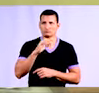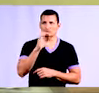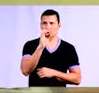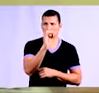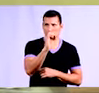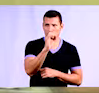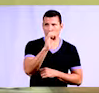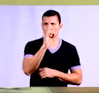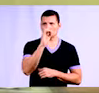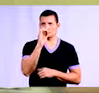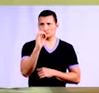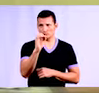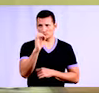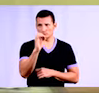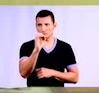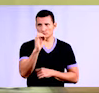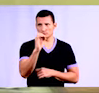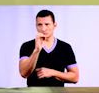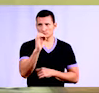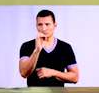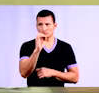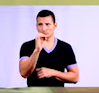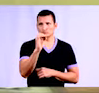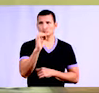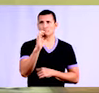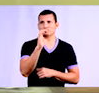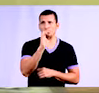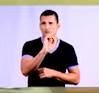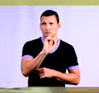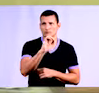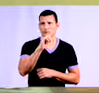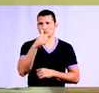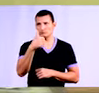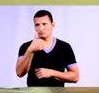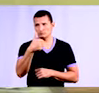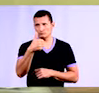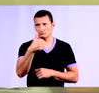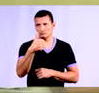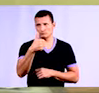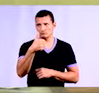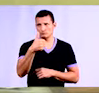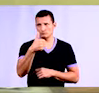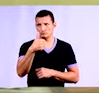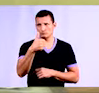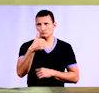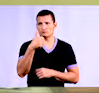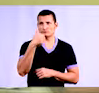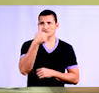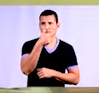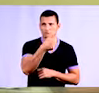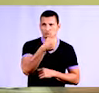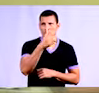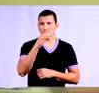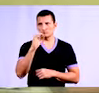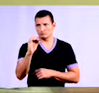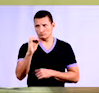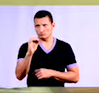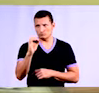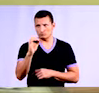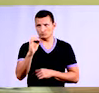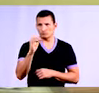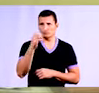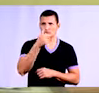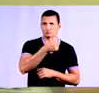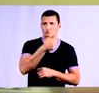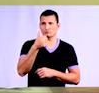00, tem um valor lá. Posição 01, outro valor. Né? Posição 10, outro valor. E posição 11,